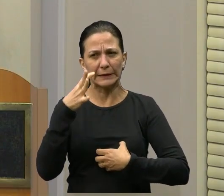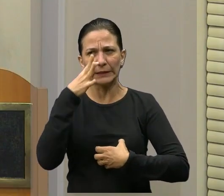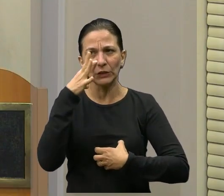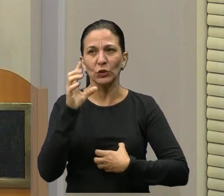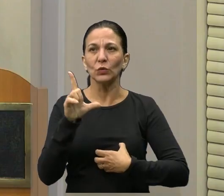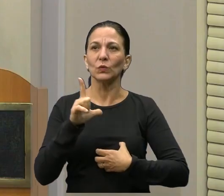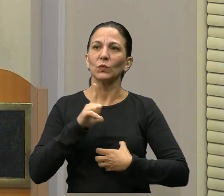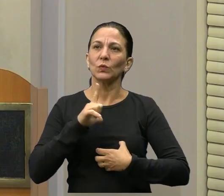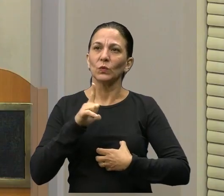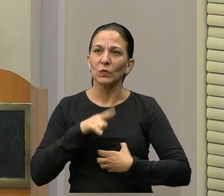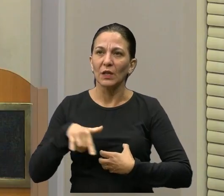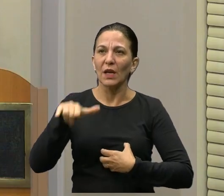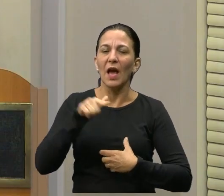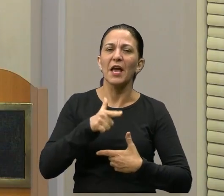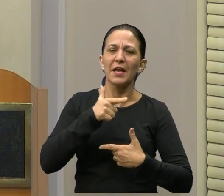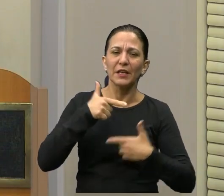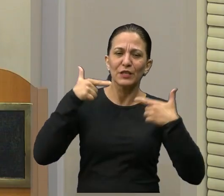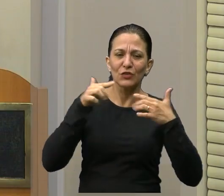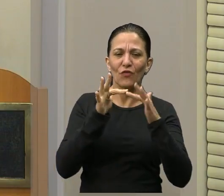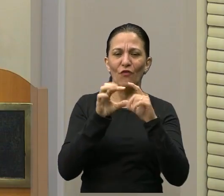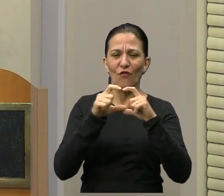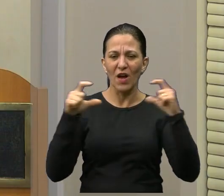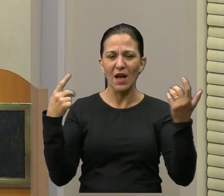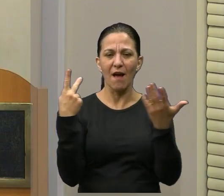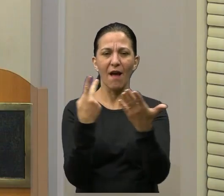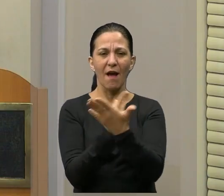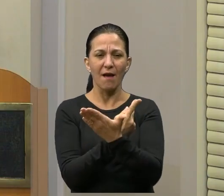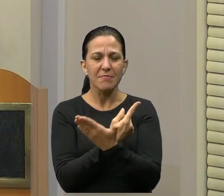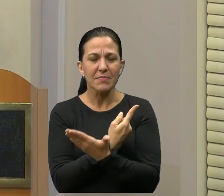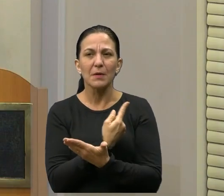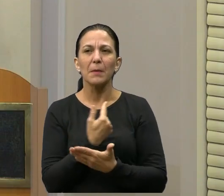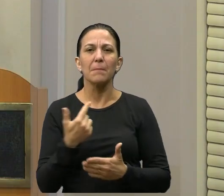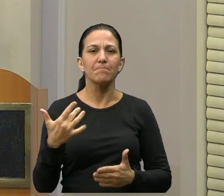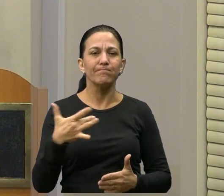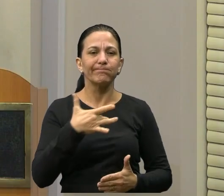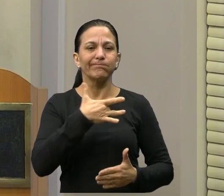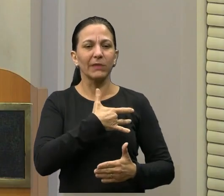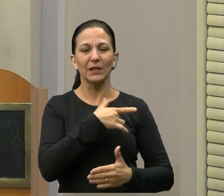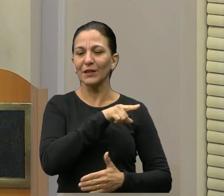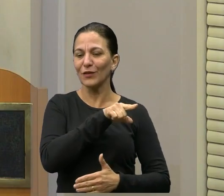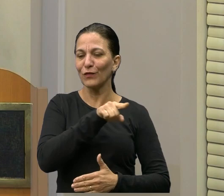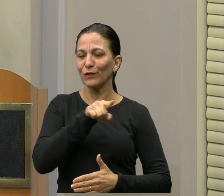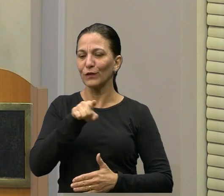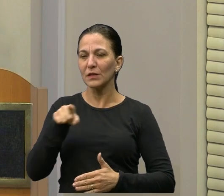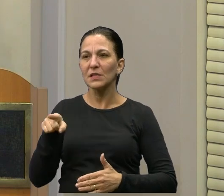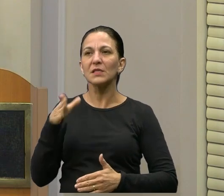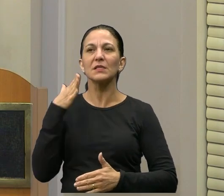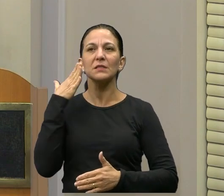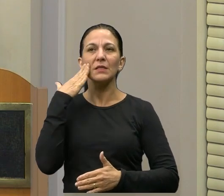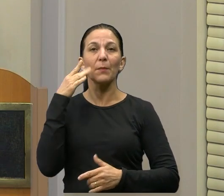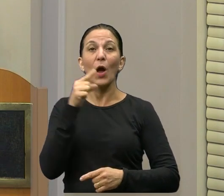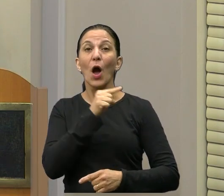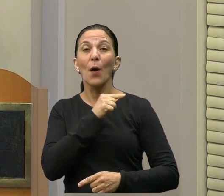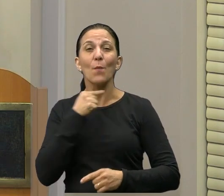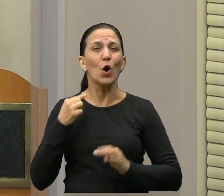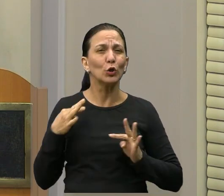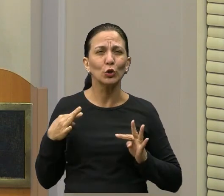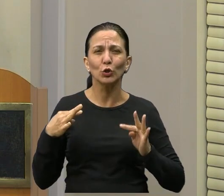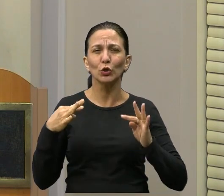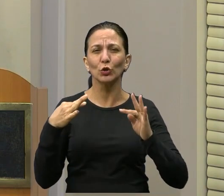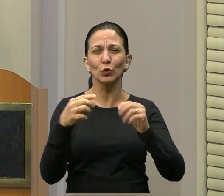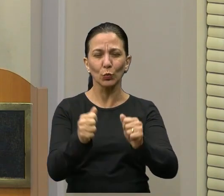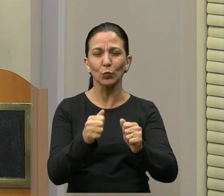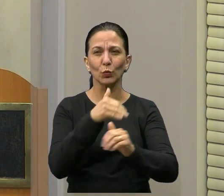que tiveram em relação ao riso e uma frase infeliz seja refletida no coração de vossas senhorias, para que toda morte, toda, possa